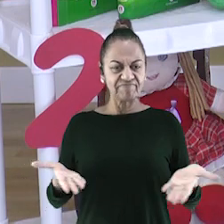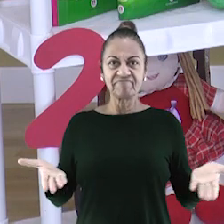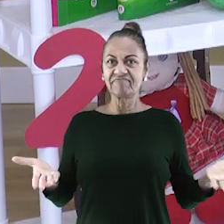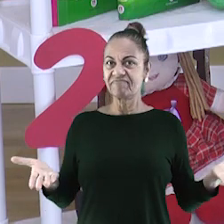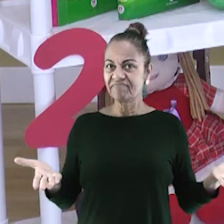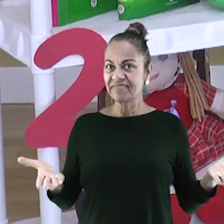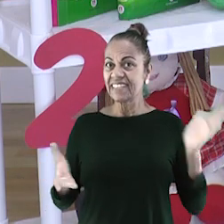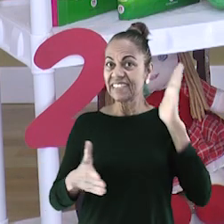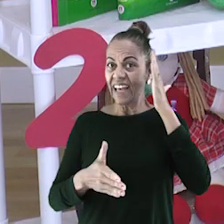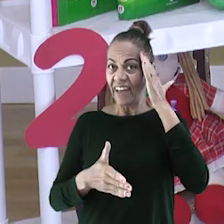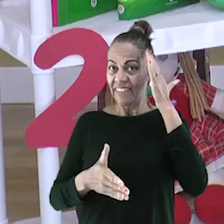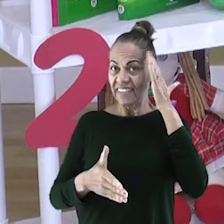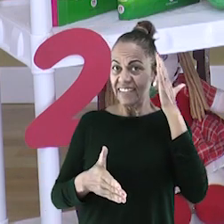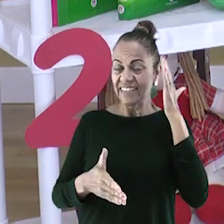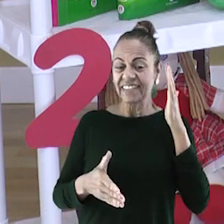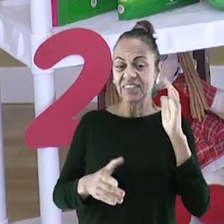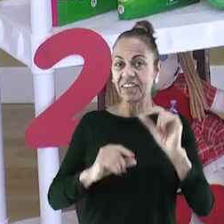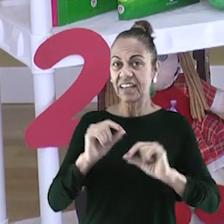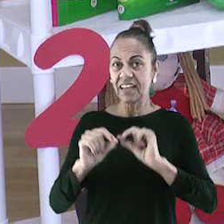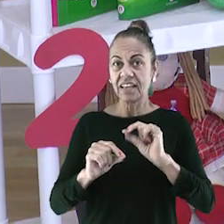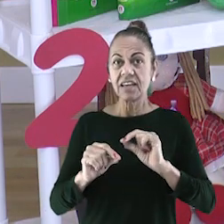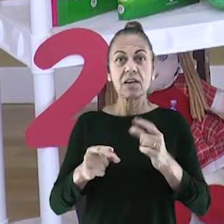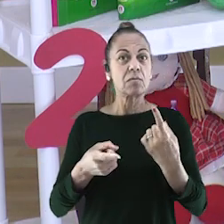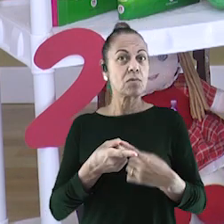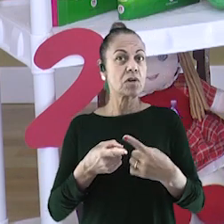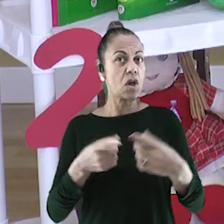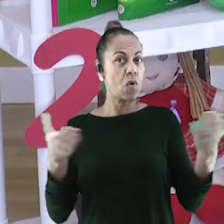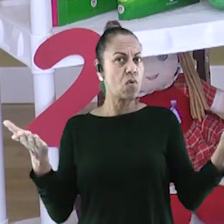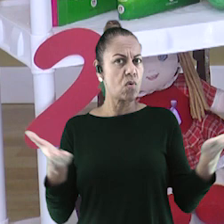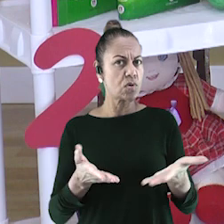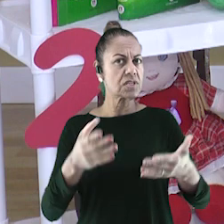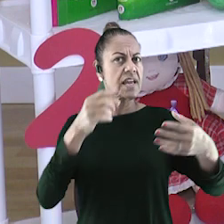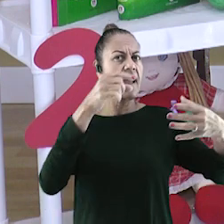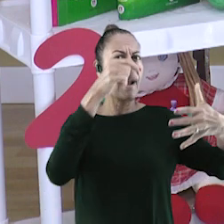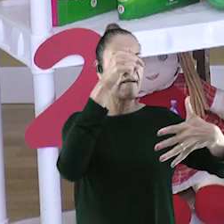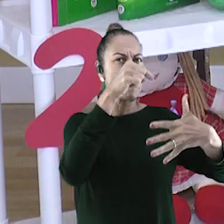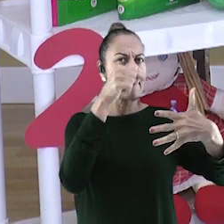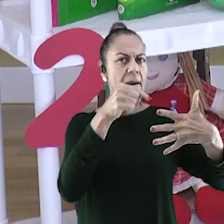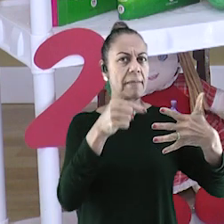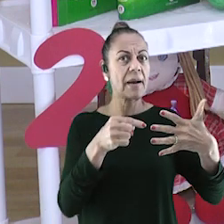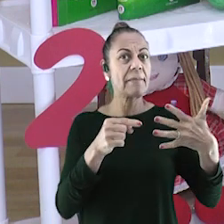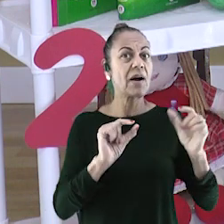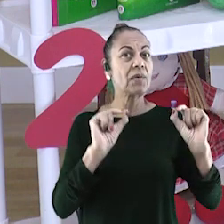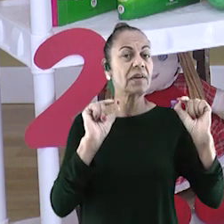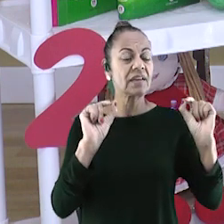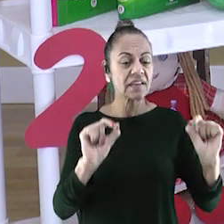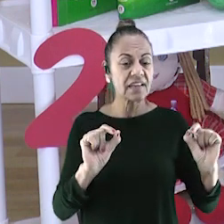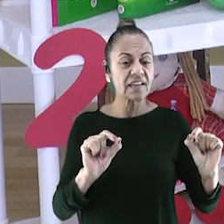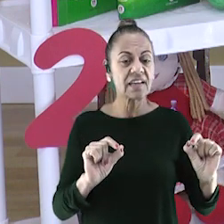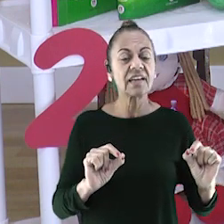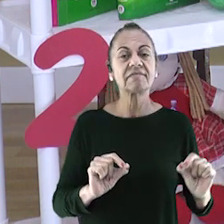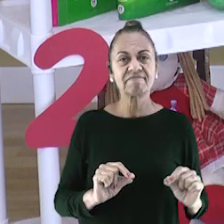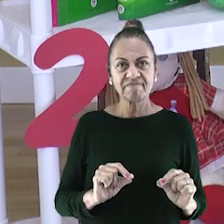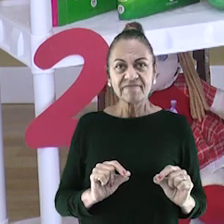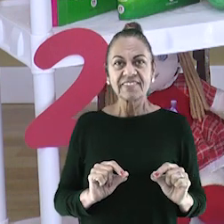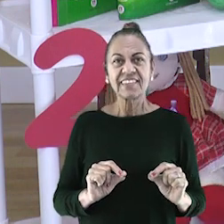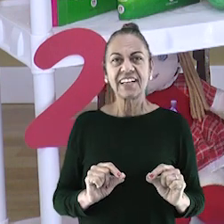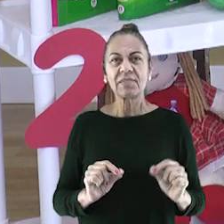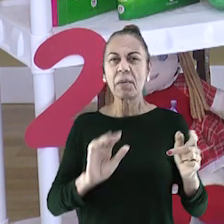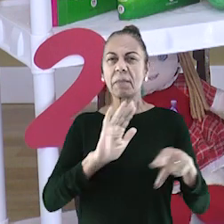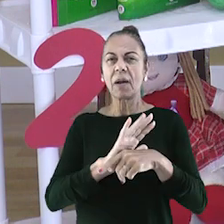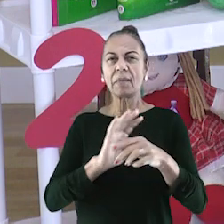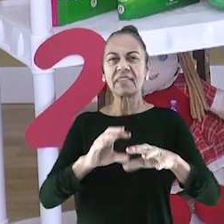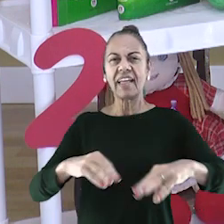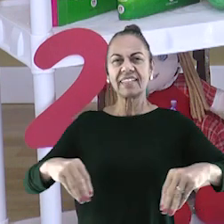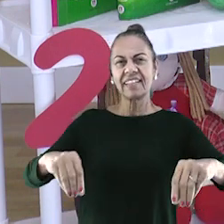encontro hoje, porque hoje iremos explorar os elementos como a água, a terra, a areia e a argila. Mas